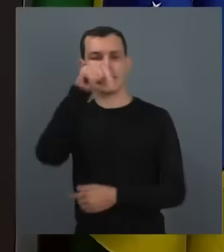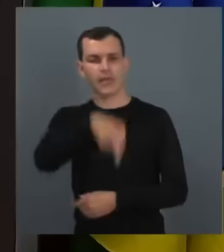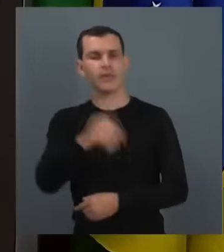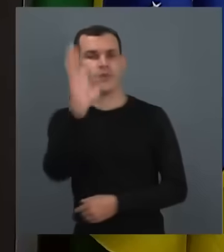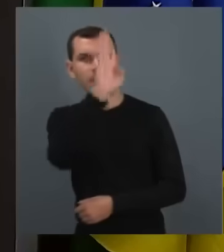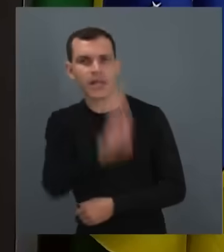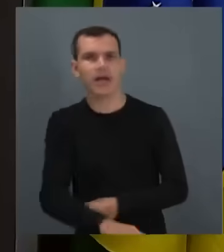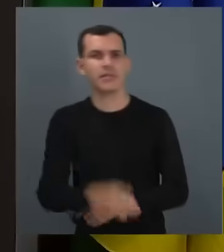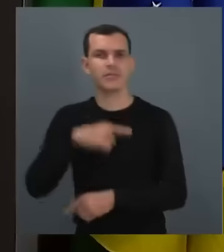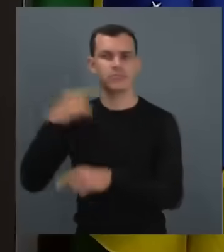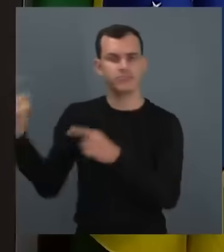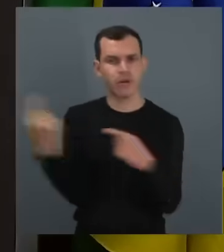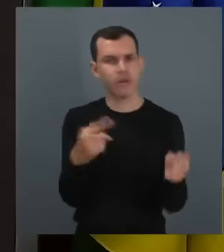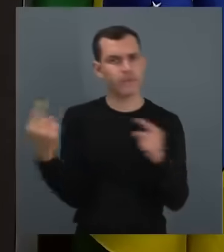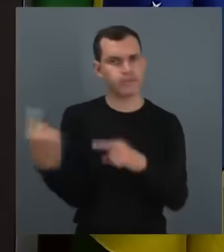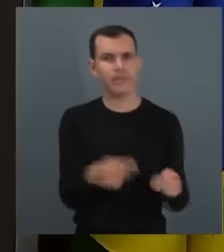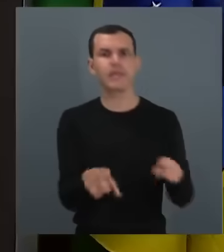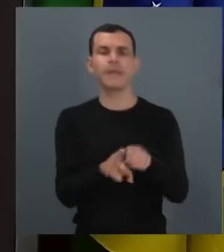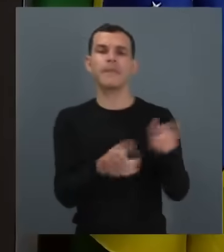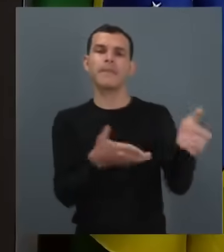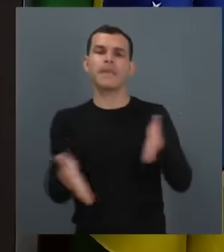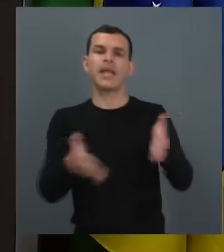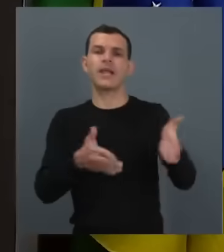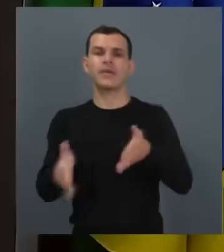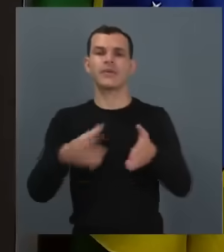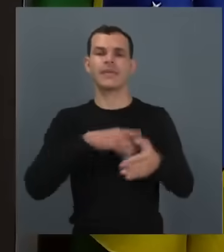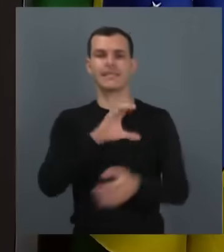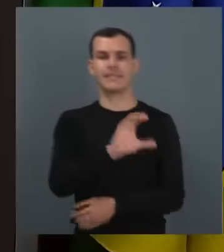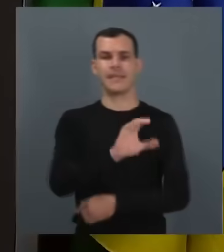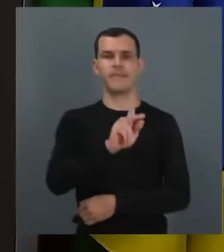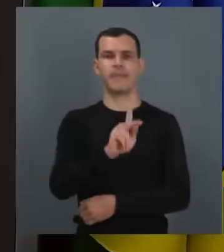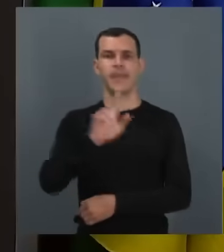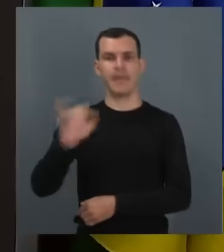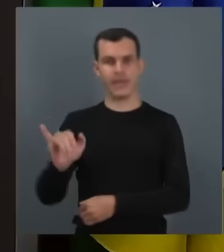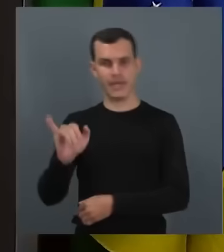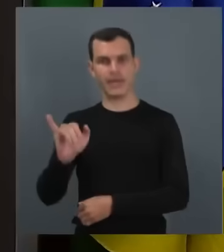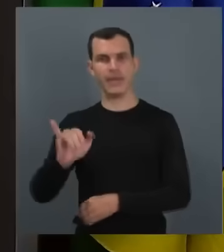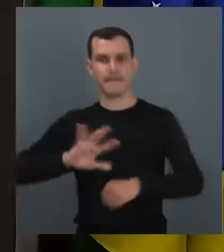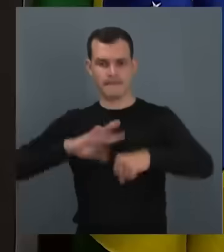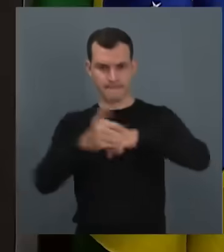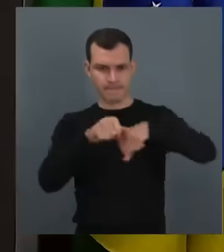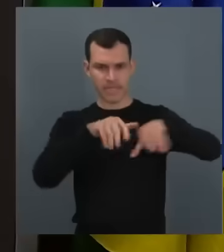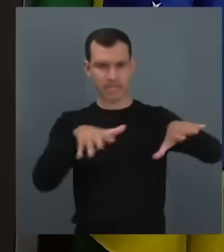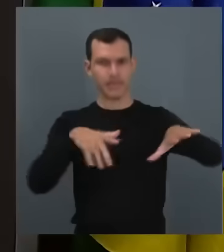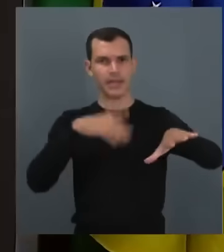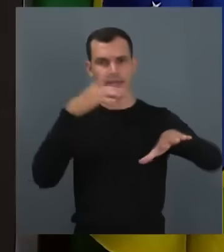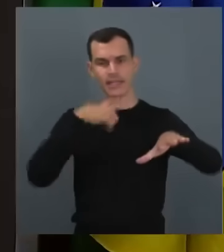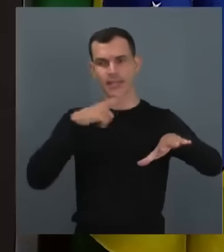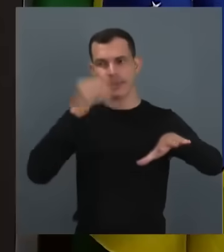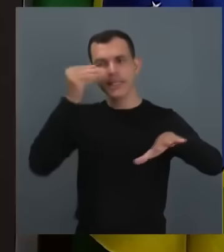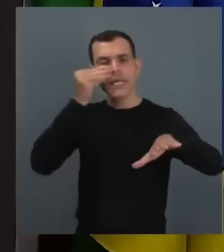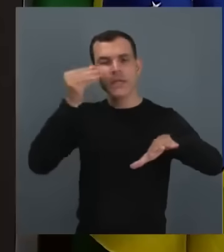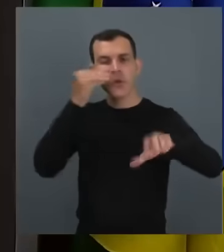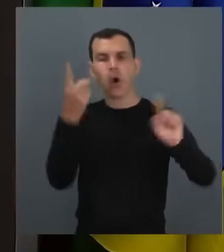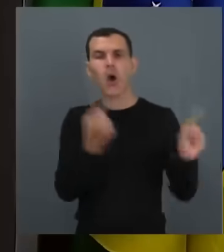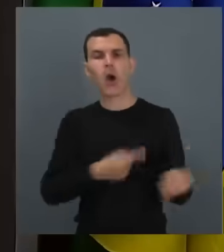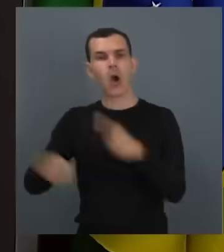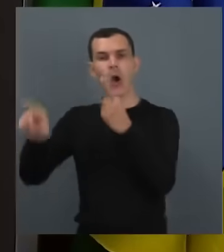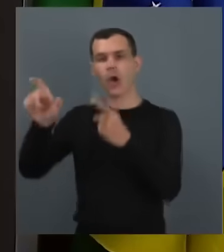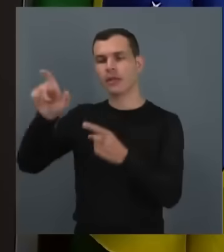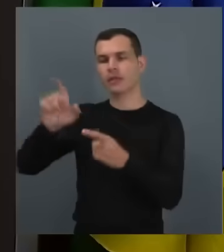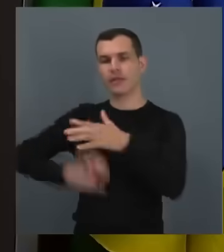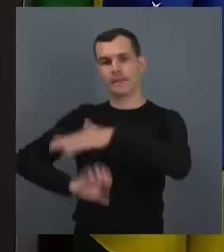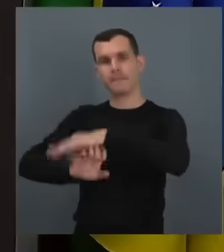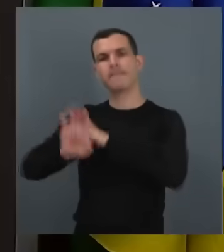da pandemia, tentaram enquadrar o Brasil Paralelo. E foi o chocante voto, envergonhado, repito,